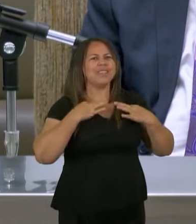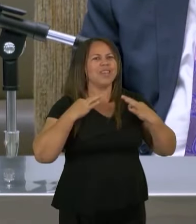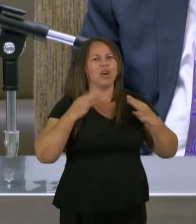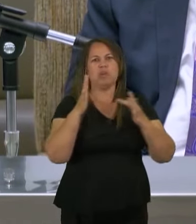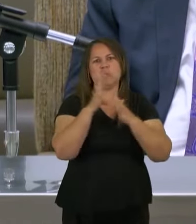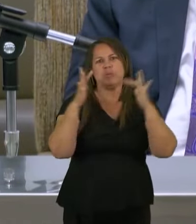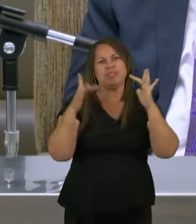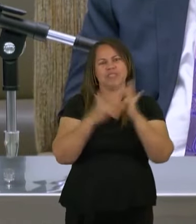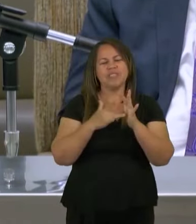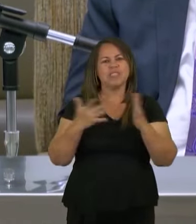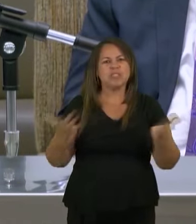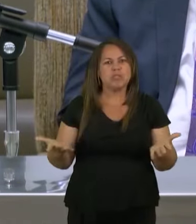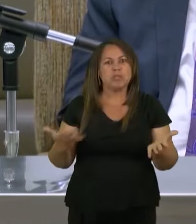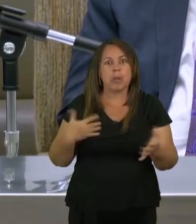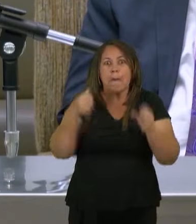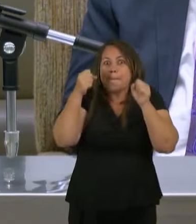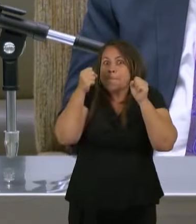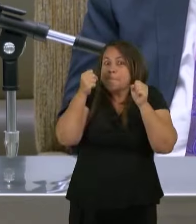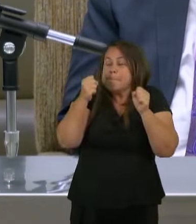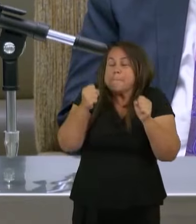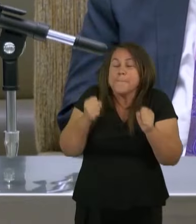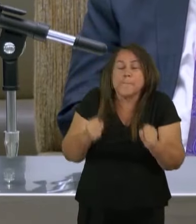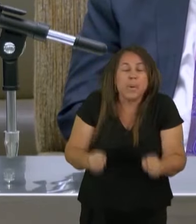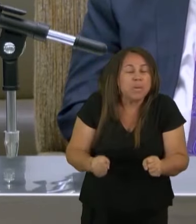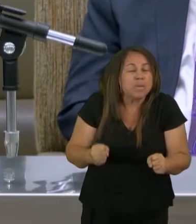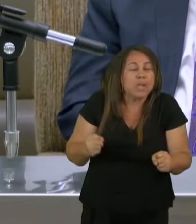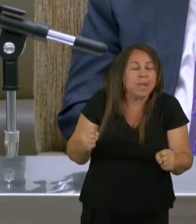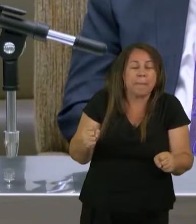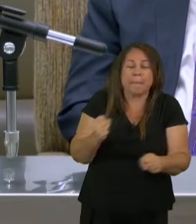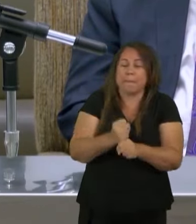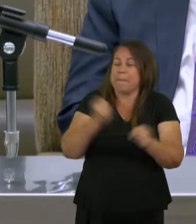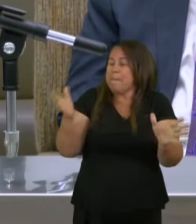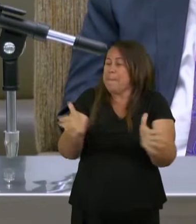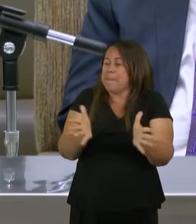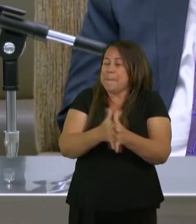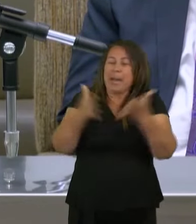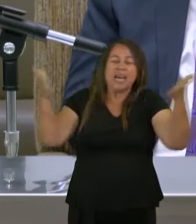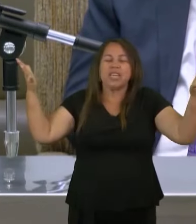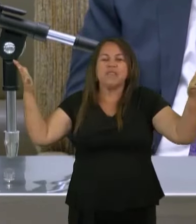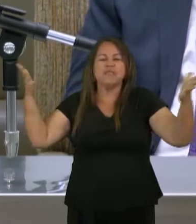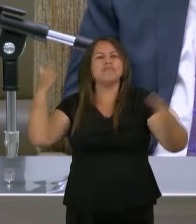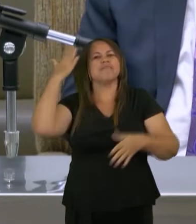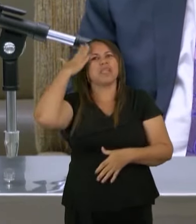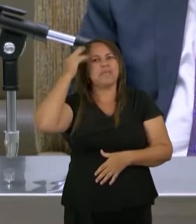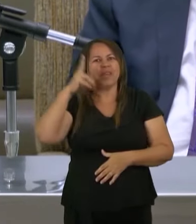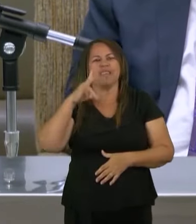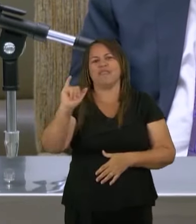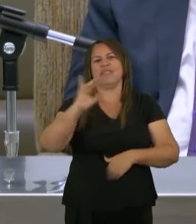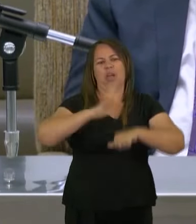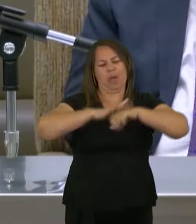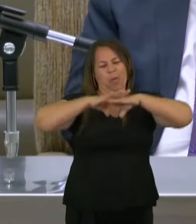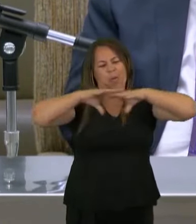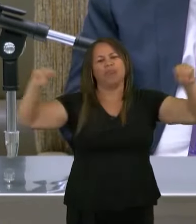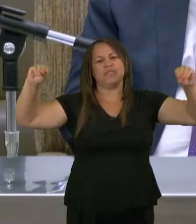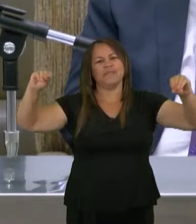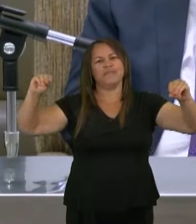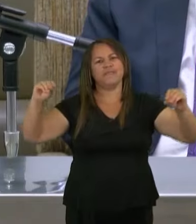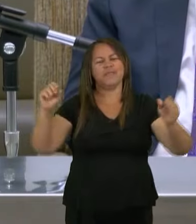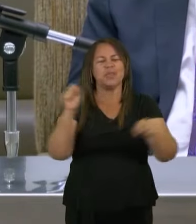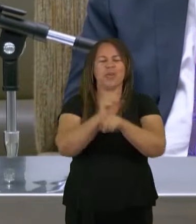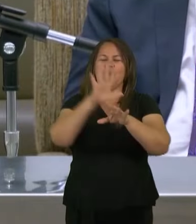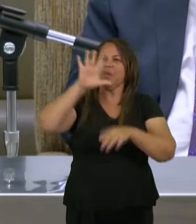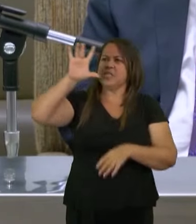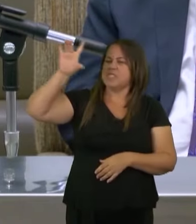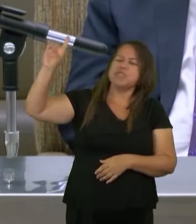de Jesus. O poder era tão grande que ela sabia que iria sair dali curada. Glória a